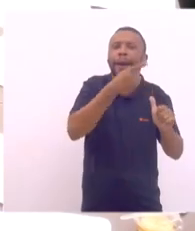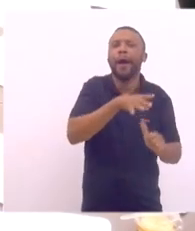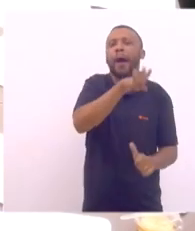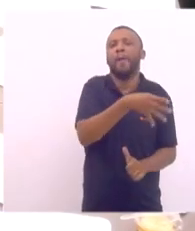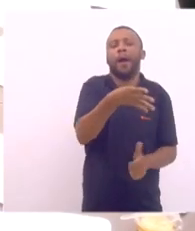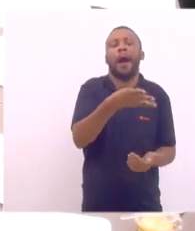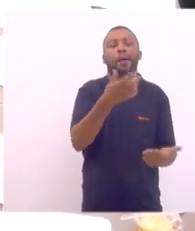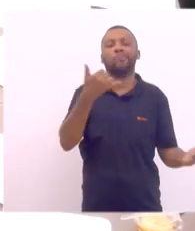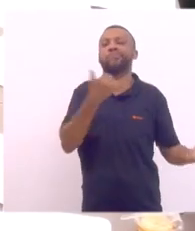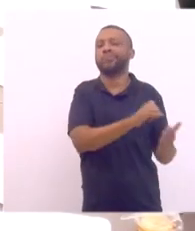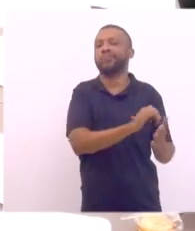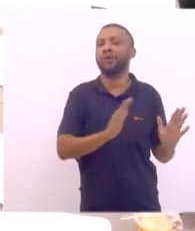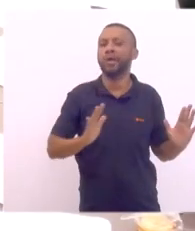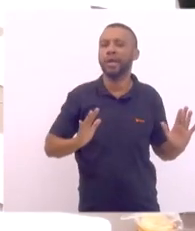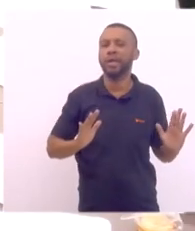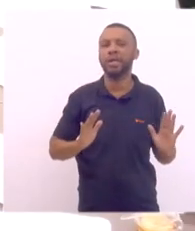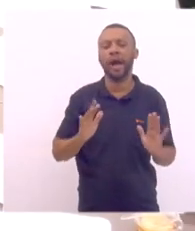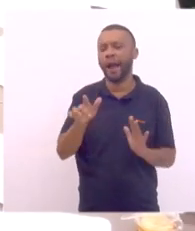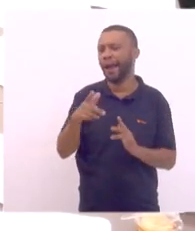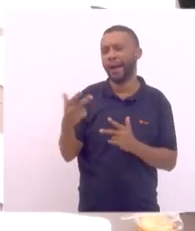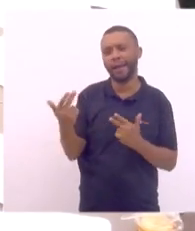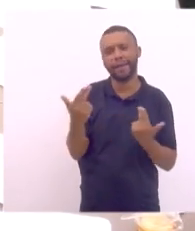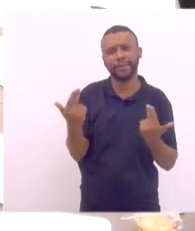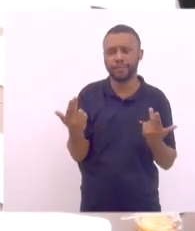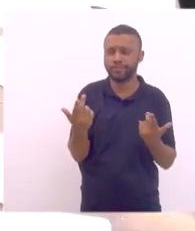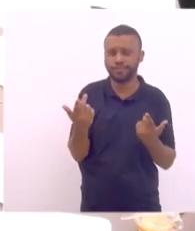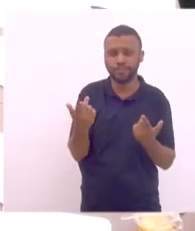acho que é isso aí. Não tem muito...